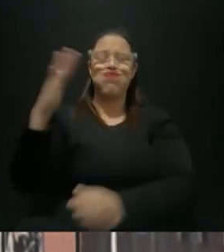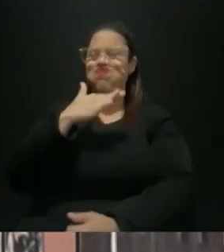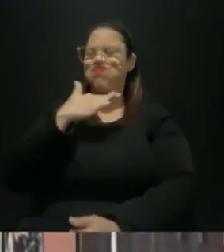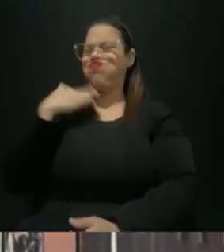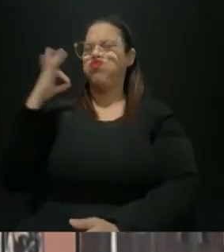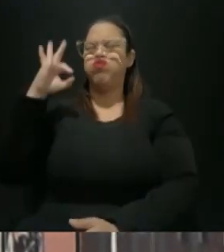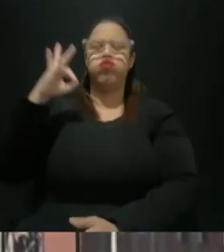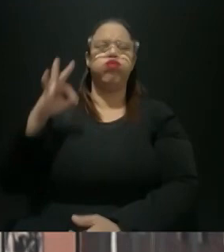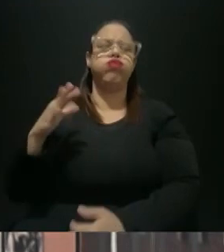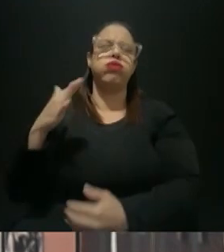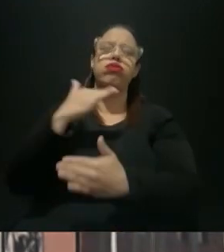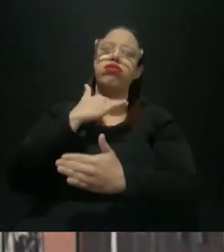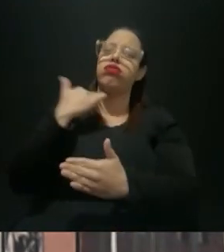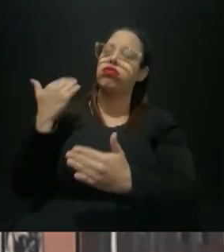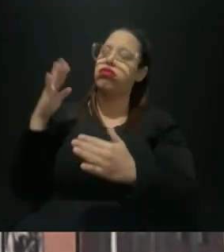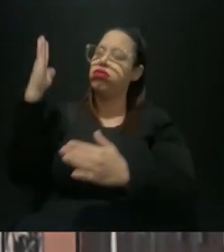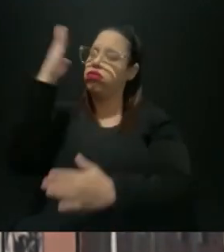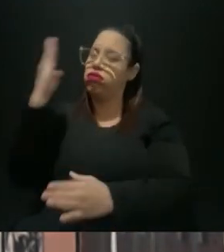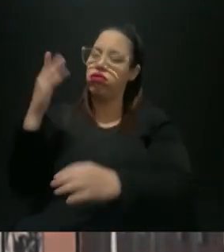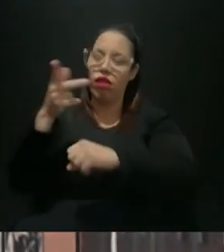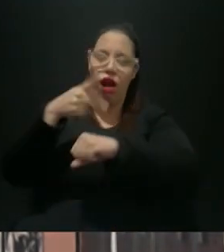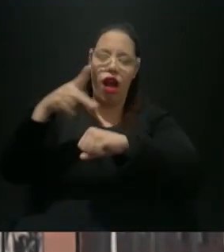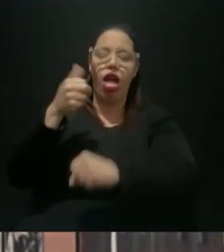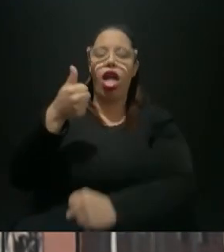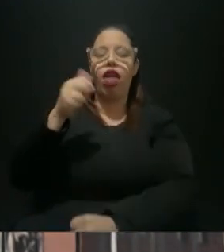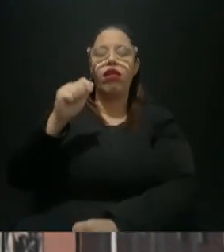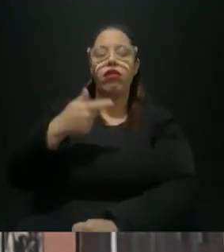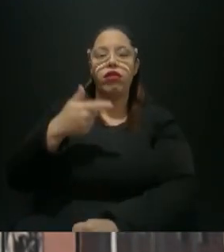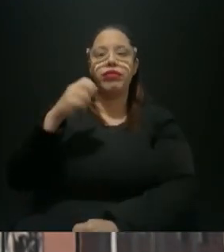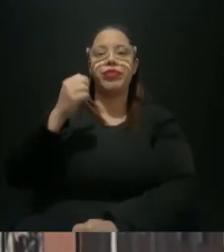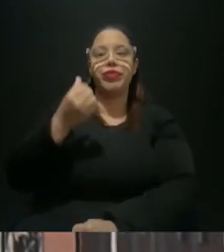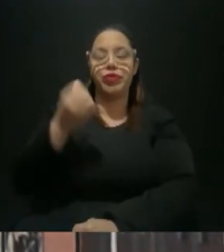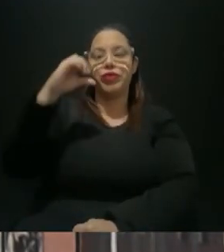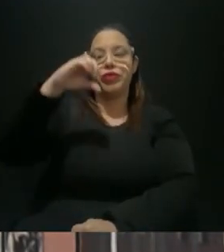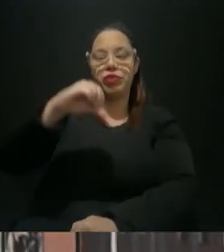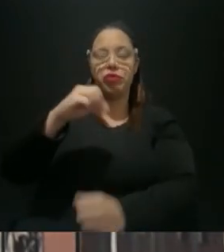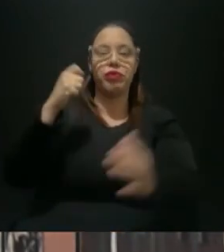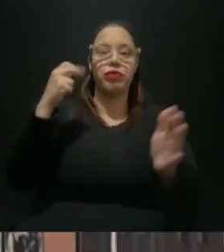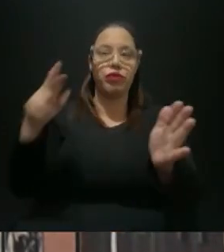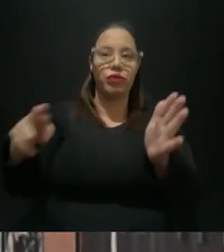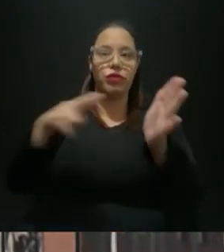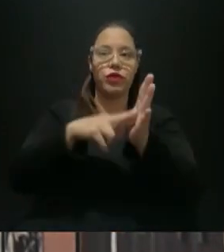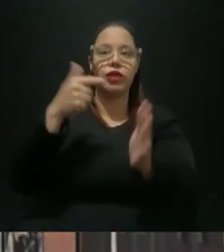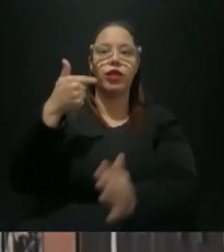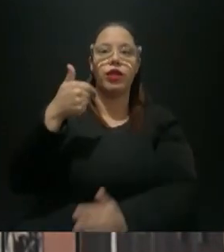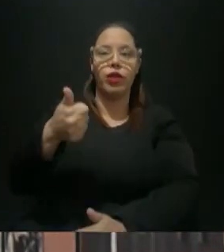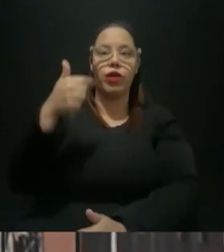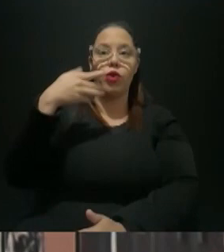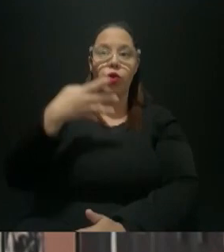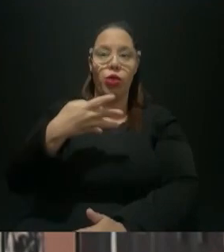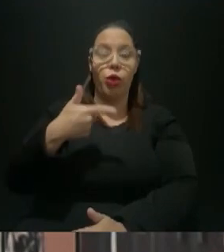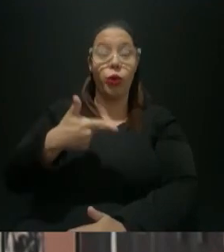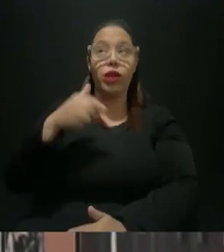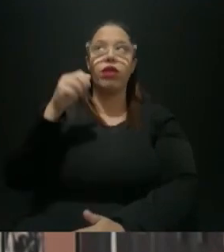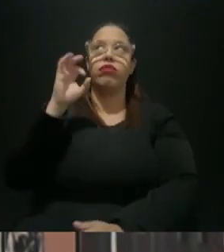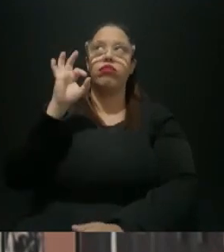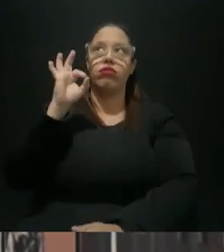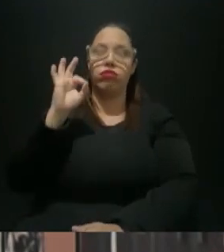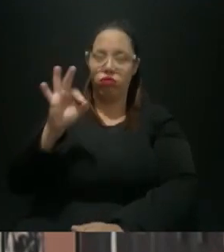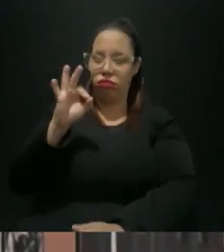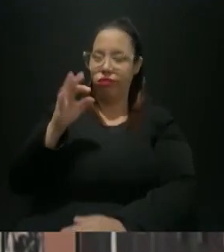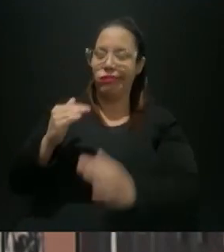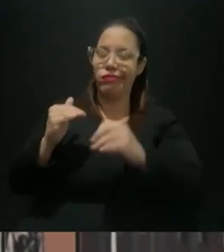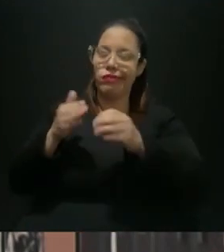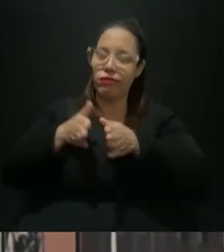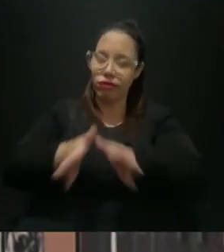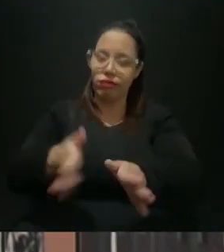América Latina. Em 2019, foram registrados 12,4 óbitos por 1.000 nascidos vivos. A falta de